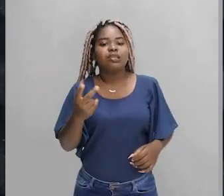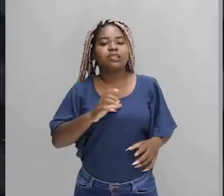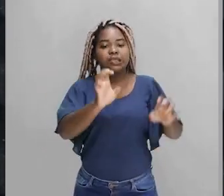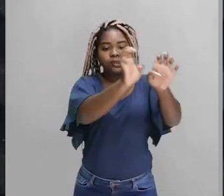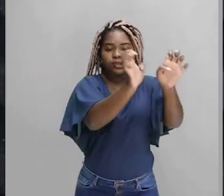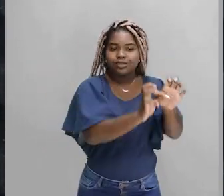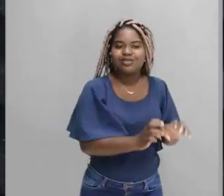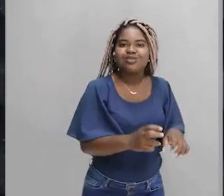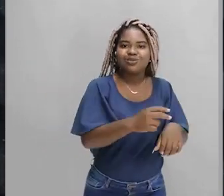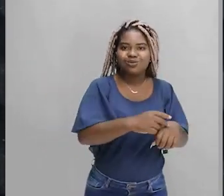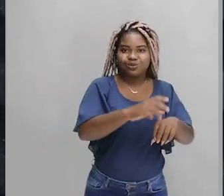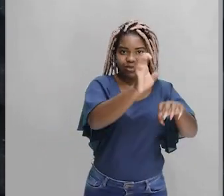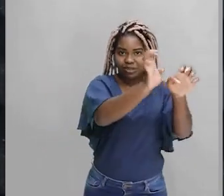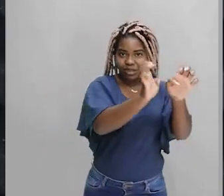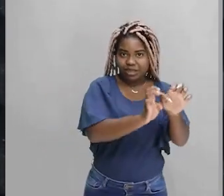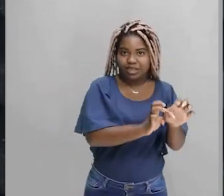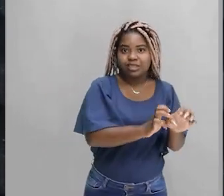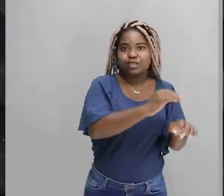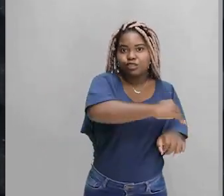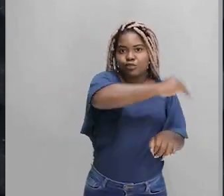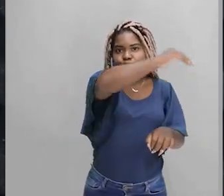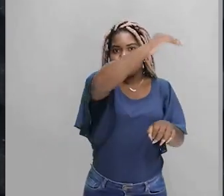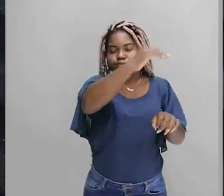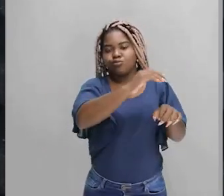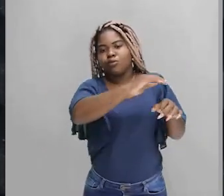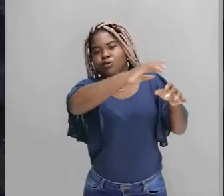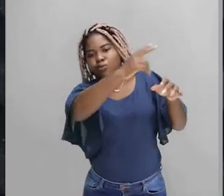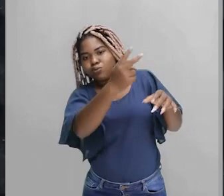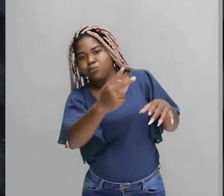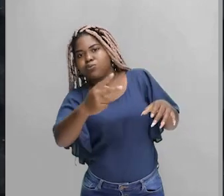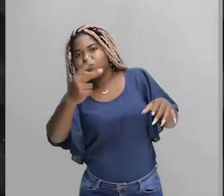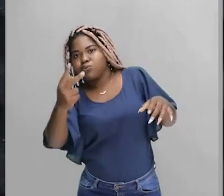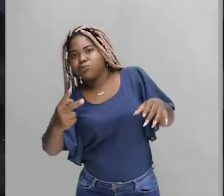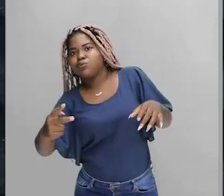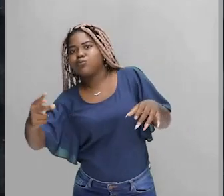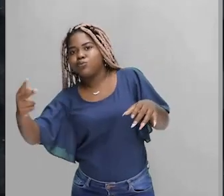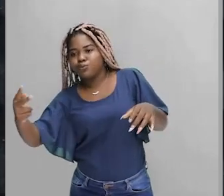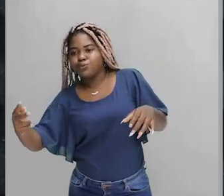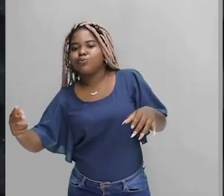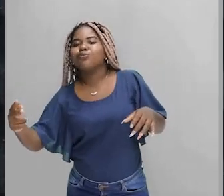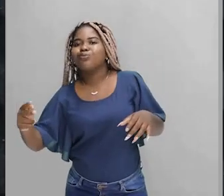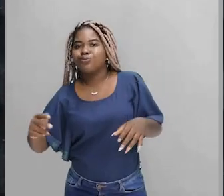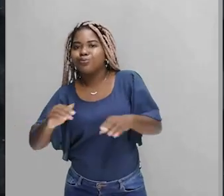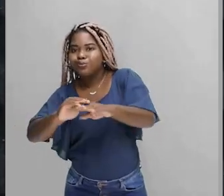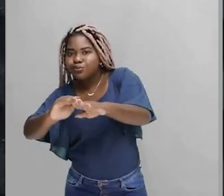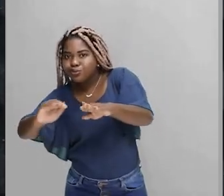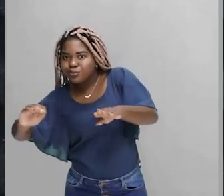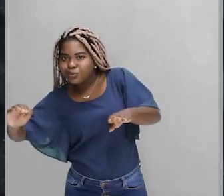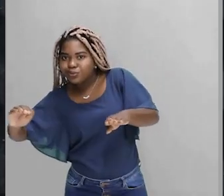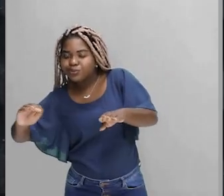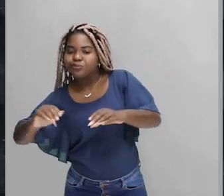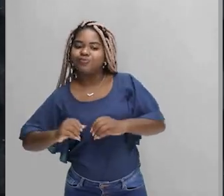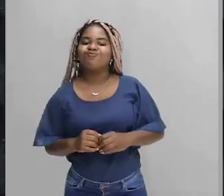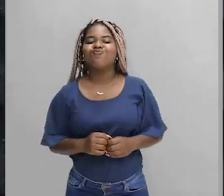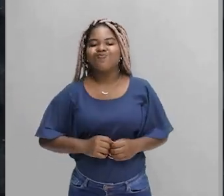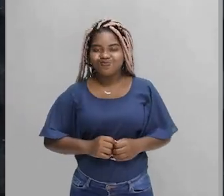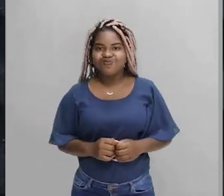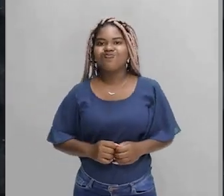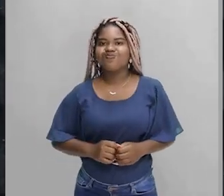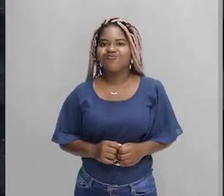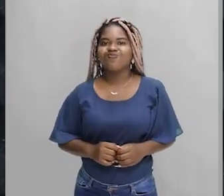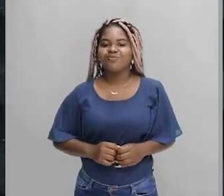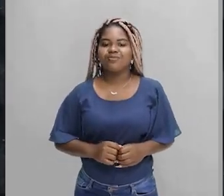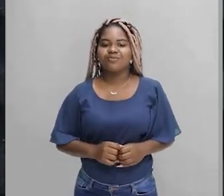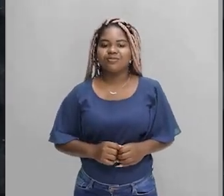sejam levadas para cá, para áreas de acumulação ou deposição. E são essas áreas de acumulação de